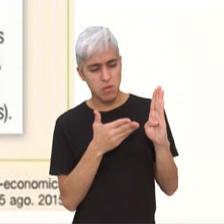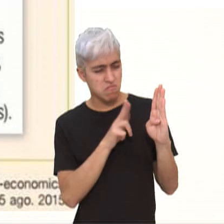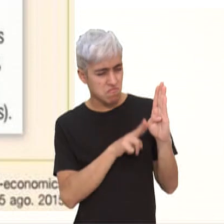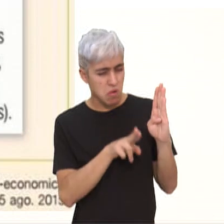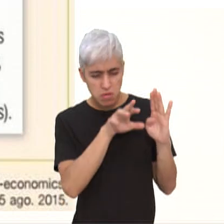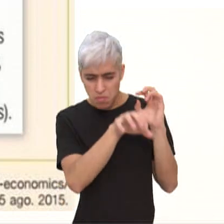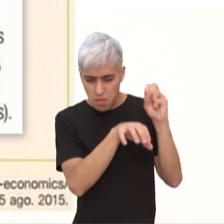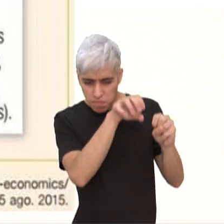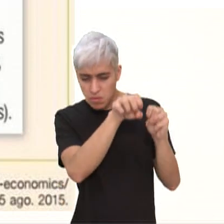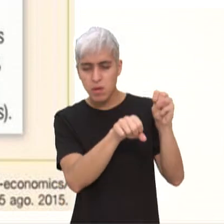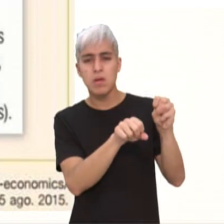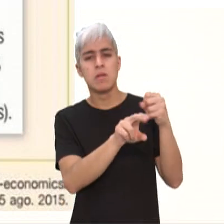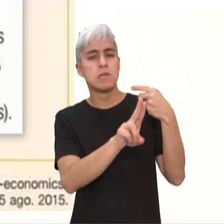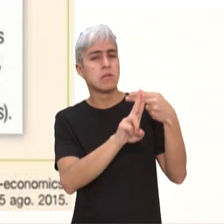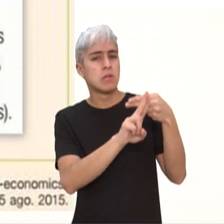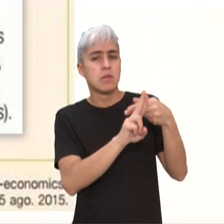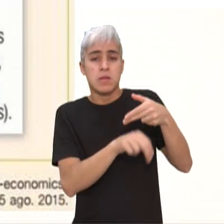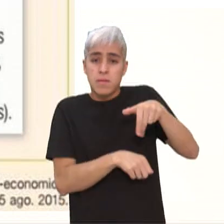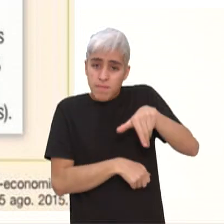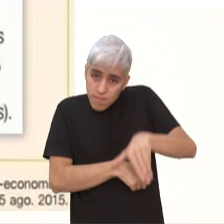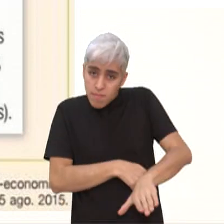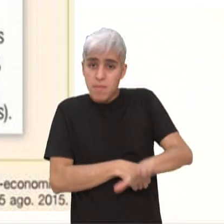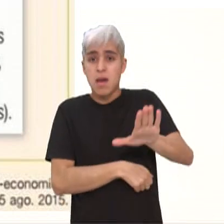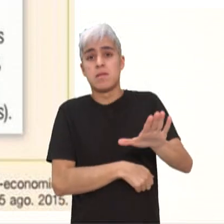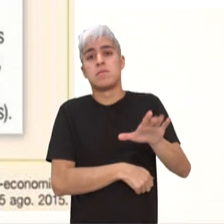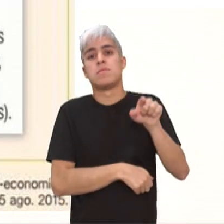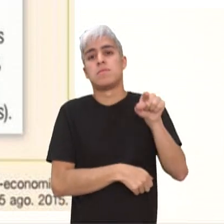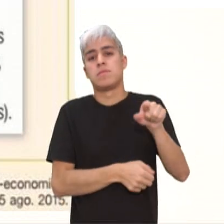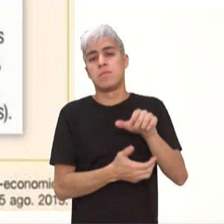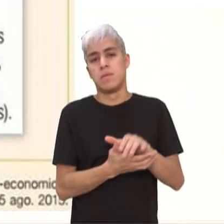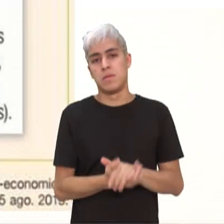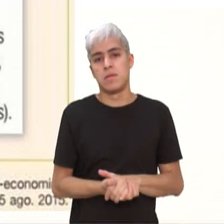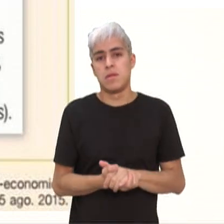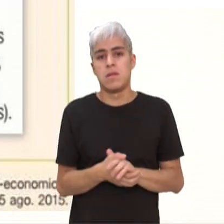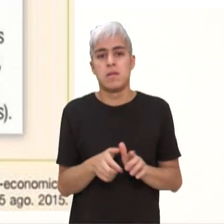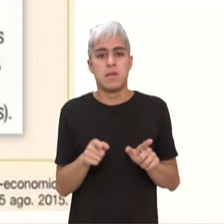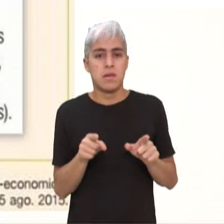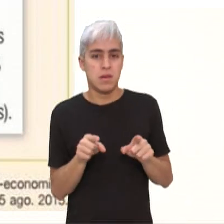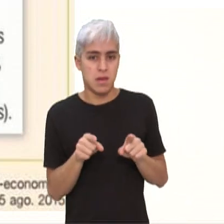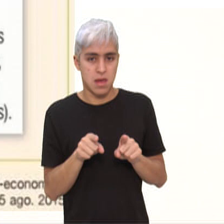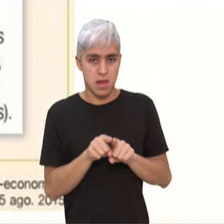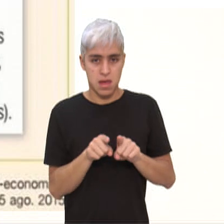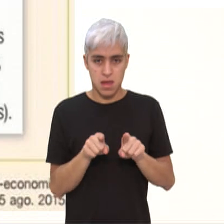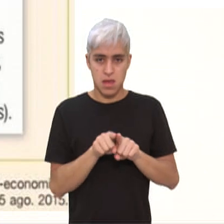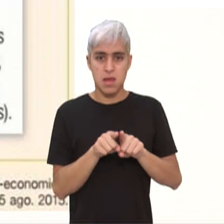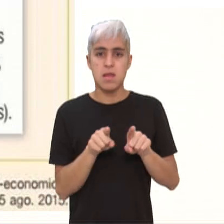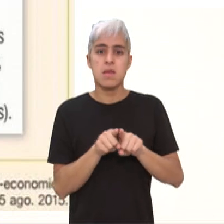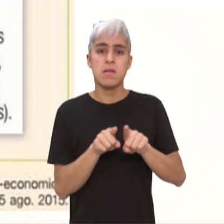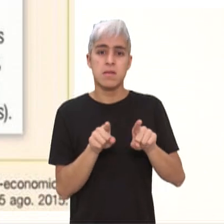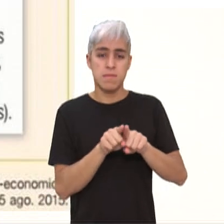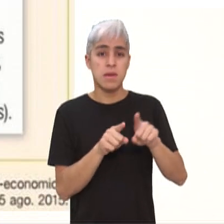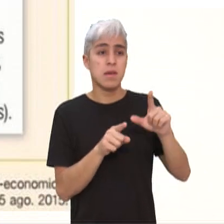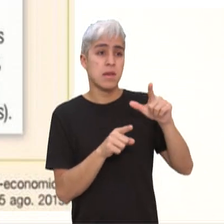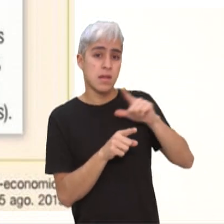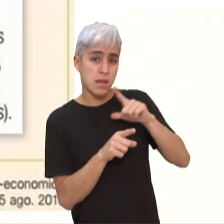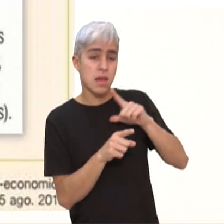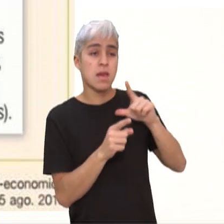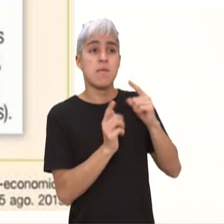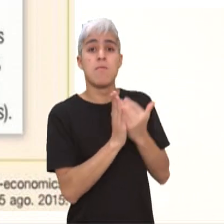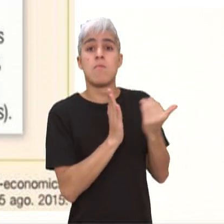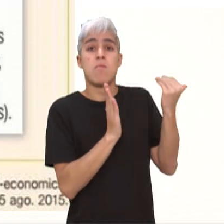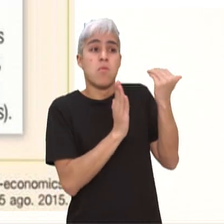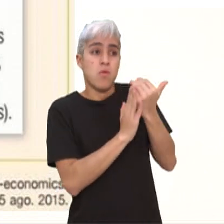uso em grande quantidade, né? E tem também, tem uma grande quantidade